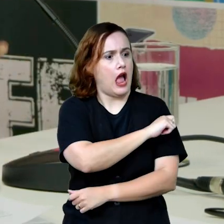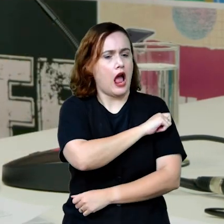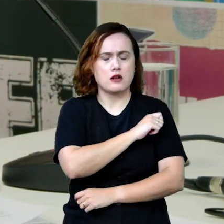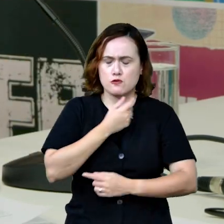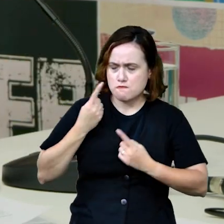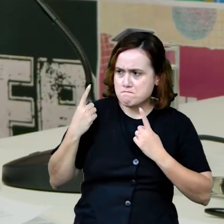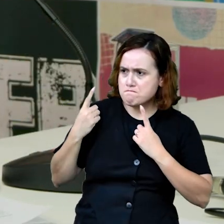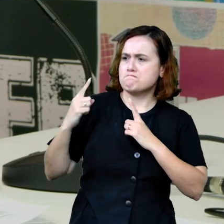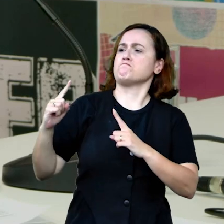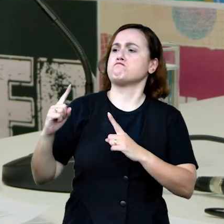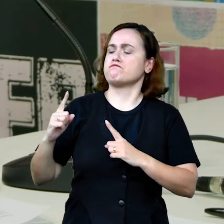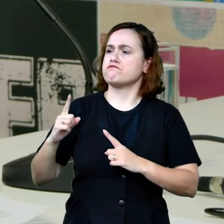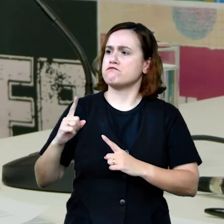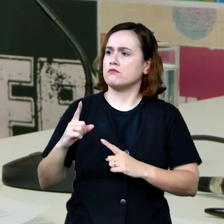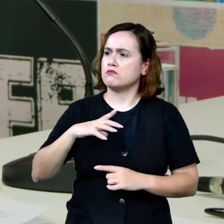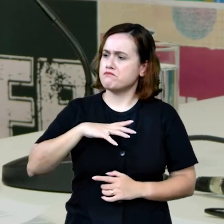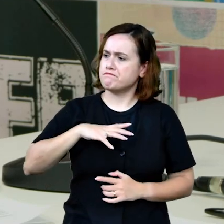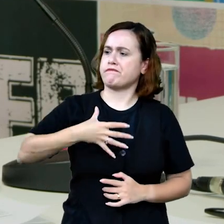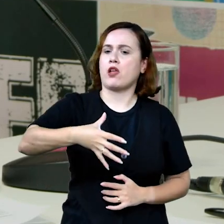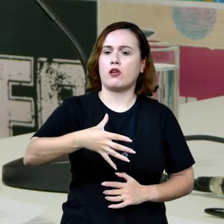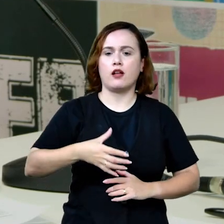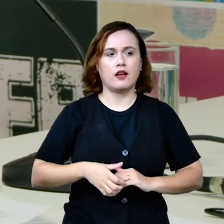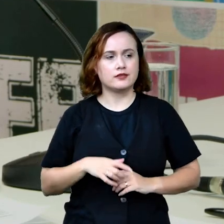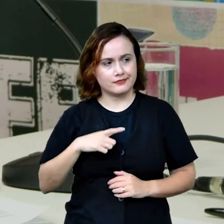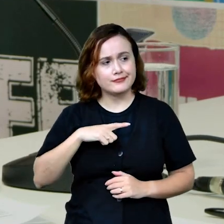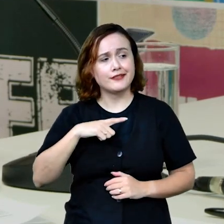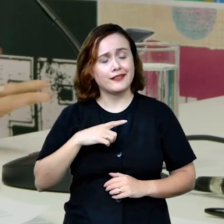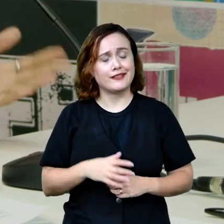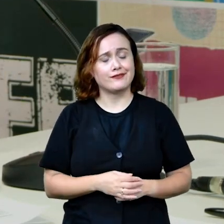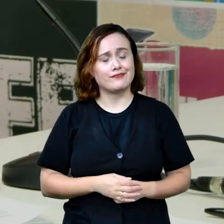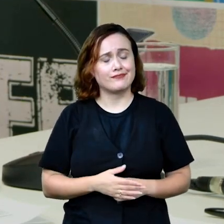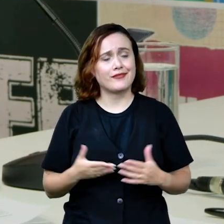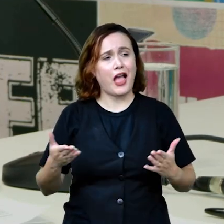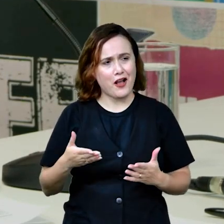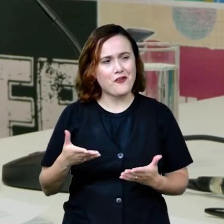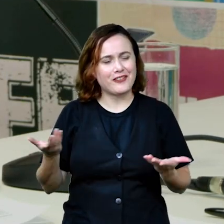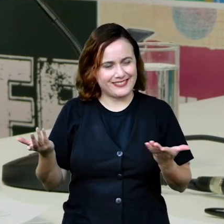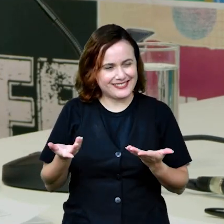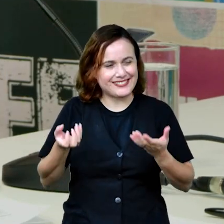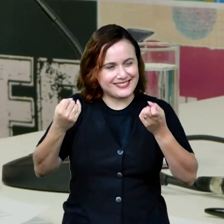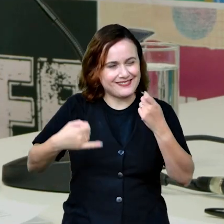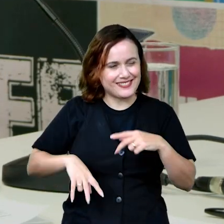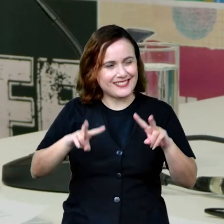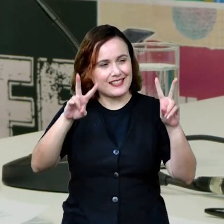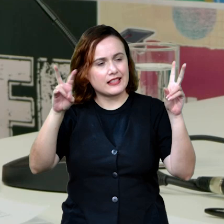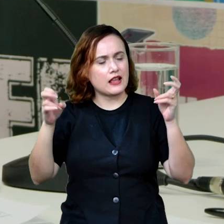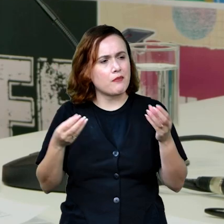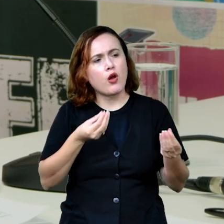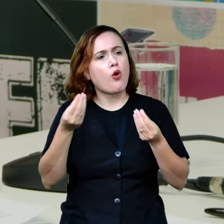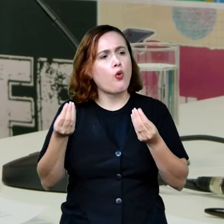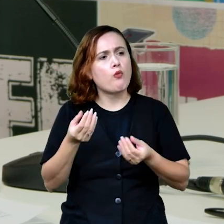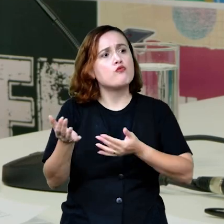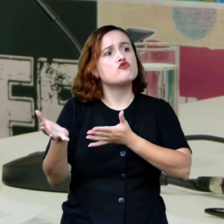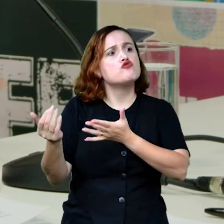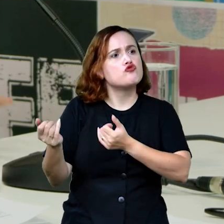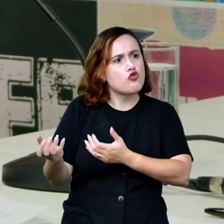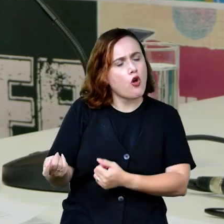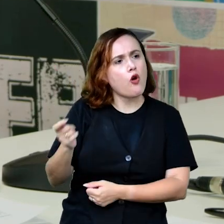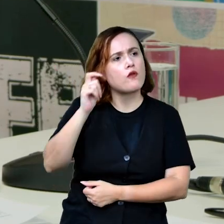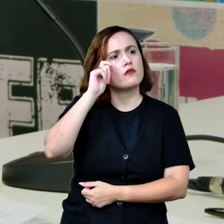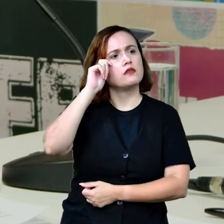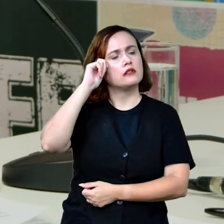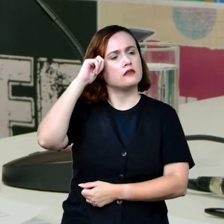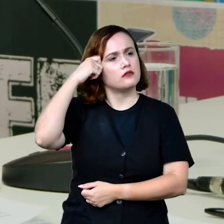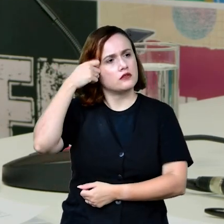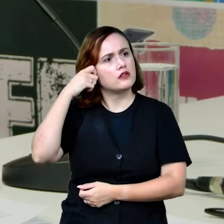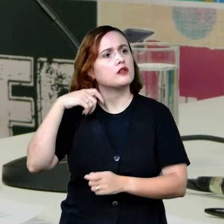estudantes tiveram a coragem de questionar e lutar. Entrando um pouquinho agora no assunto do nosso podcast, como que a juventude